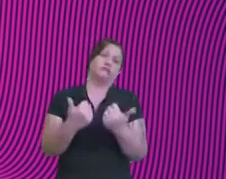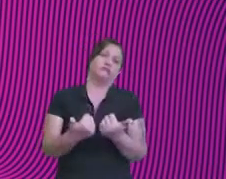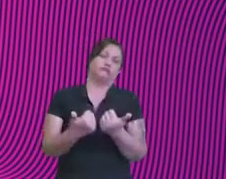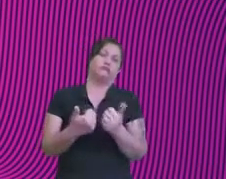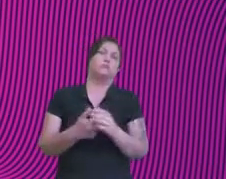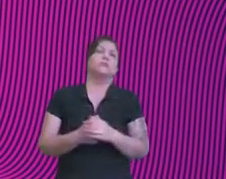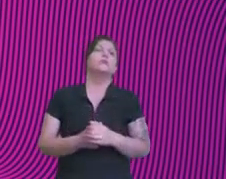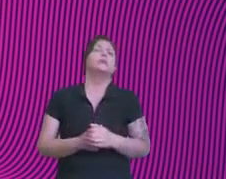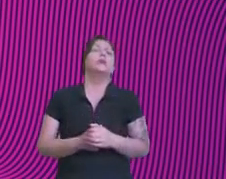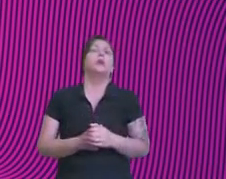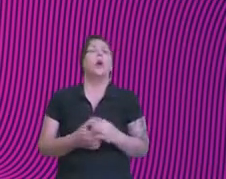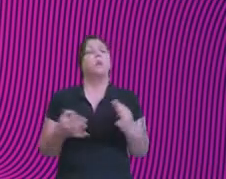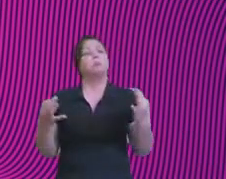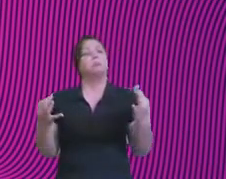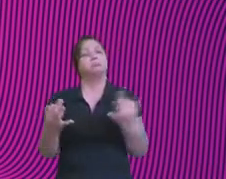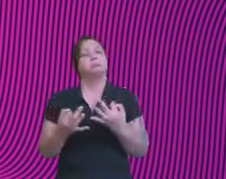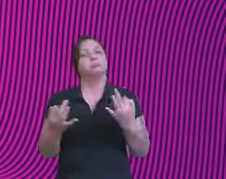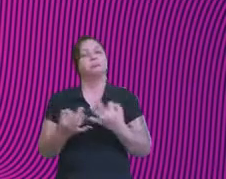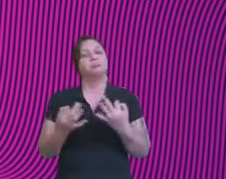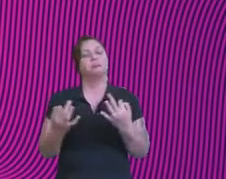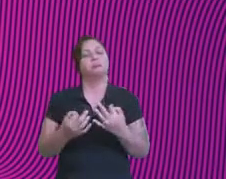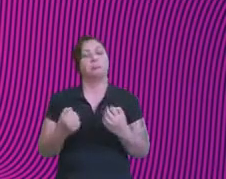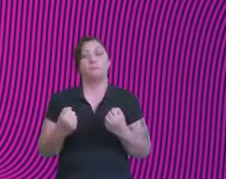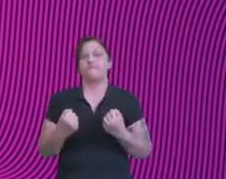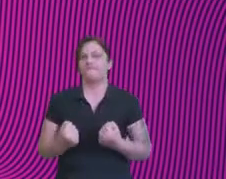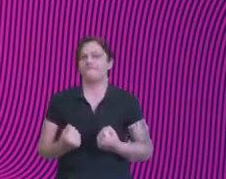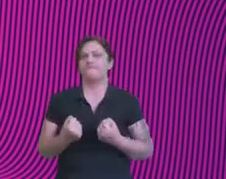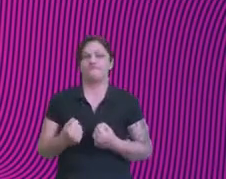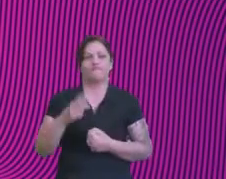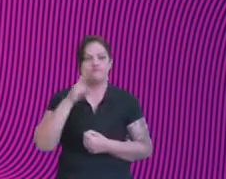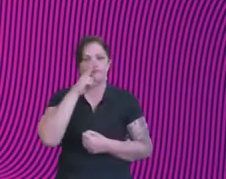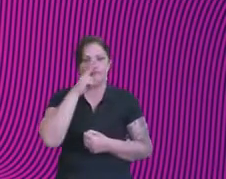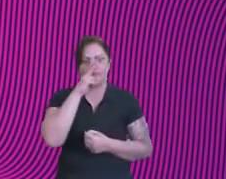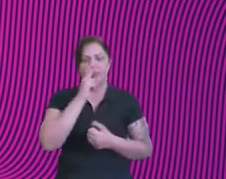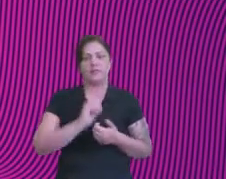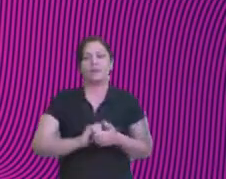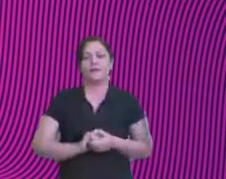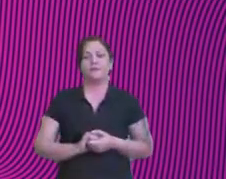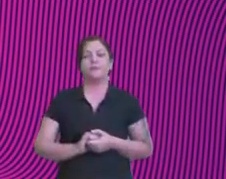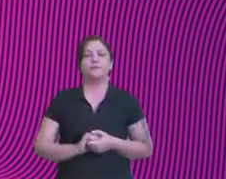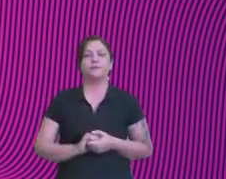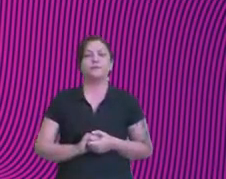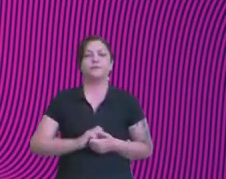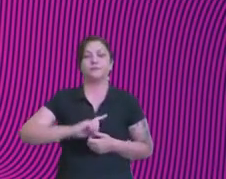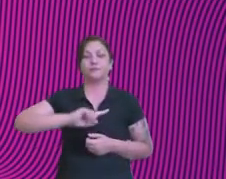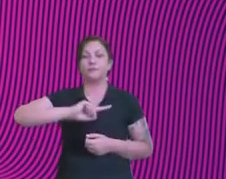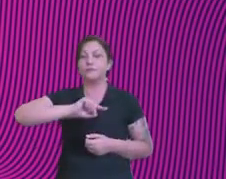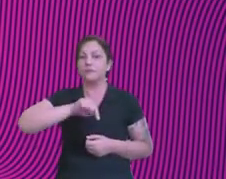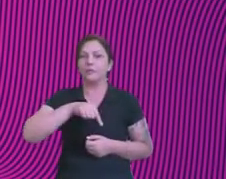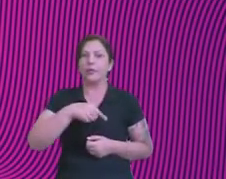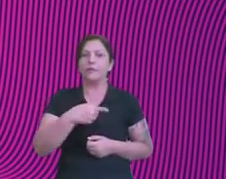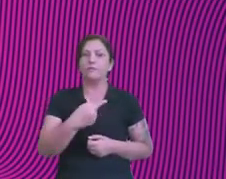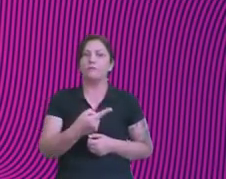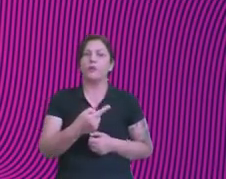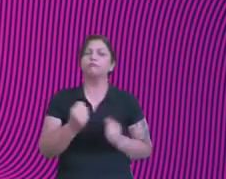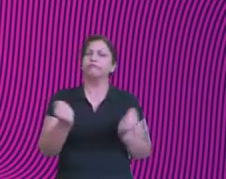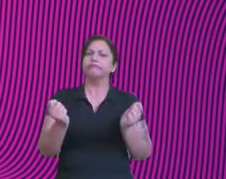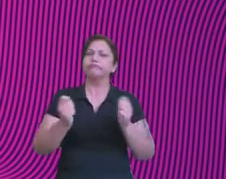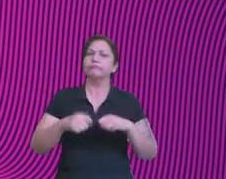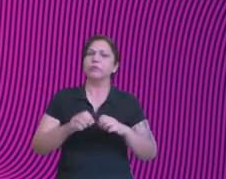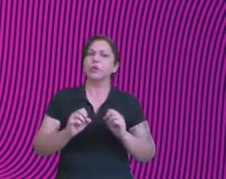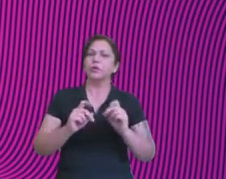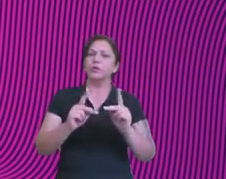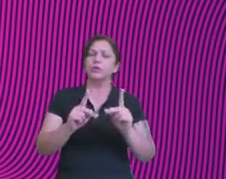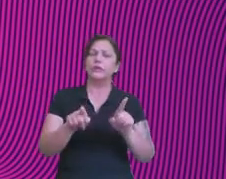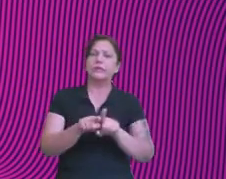era realmente muito volumosa. Em relação aos sintomas, eu acho que eles poderiam até ser bem